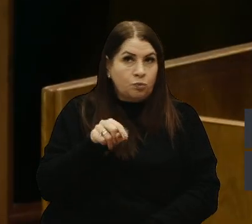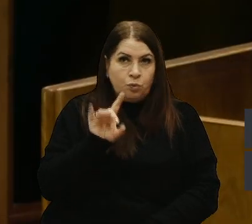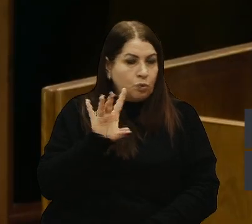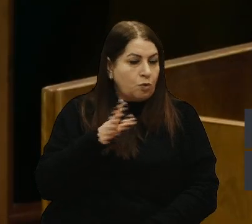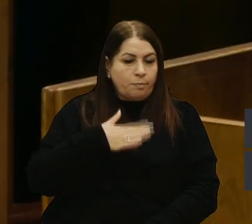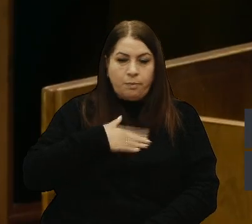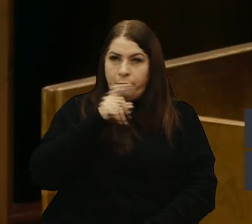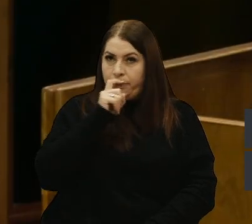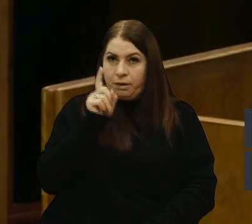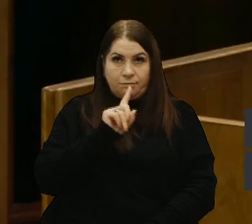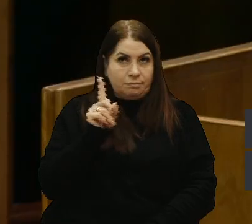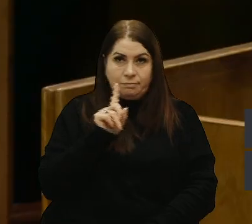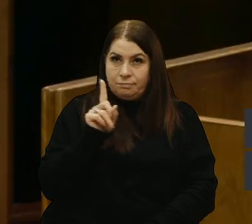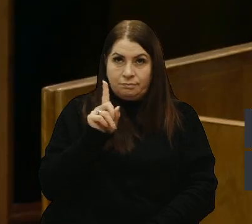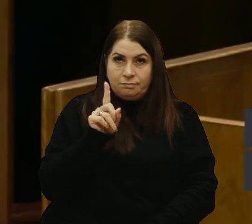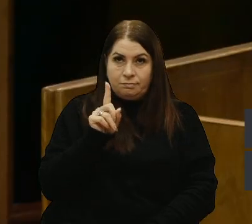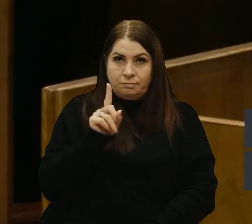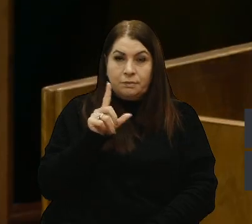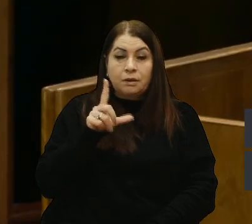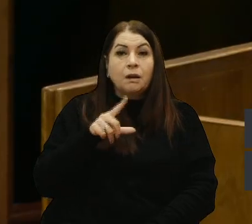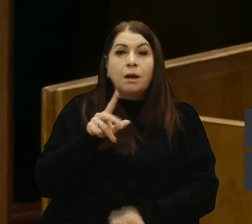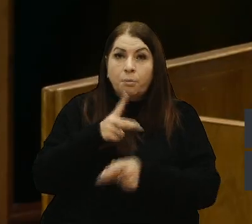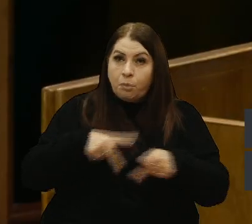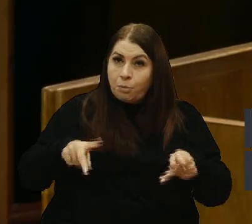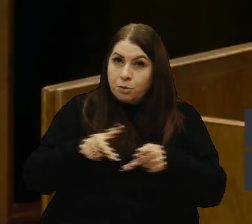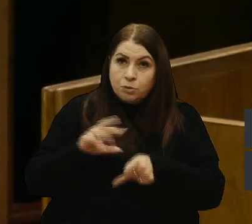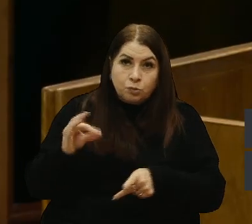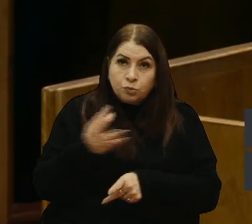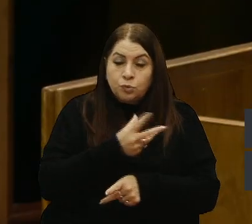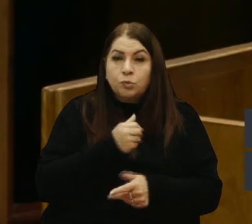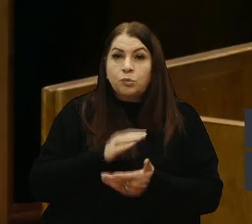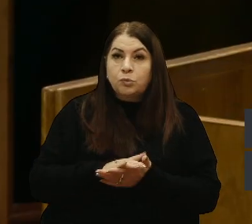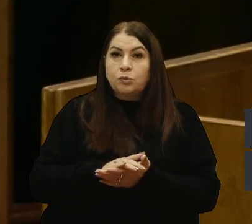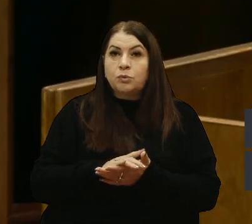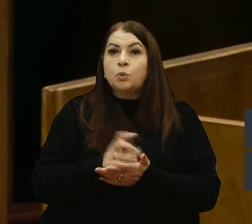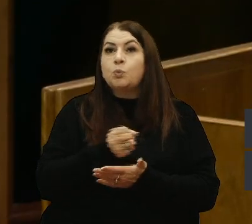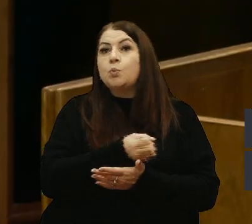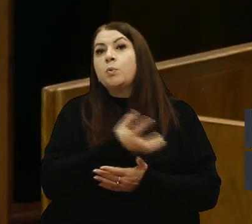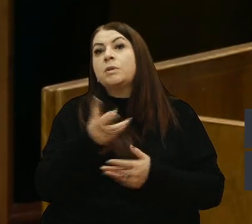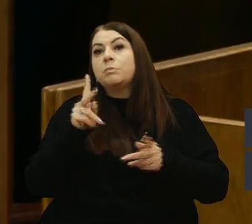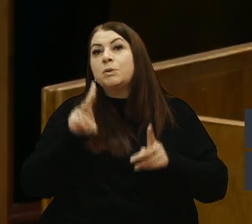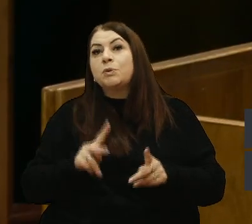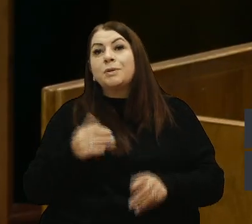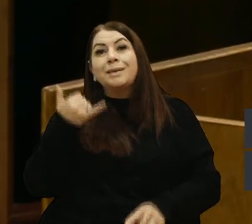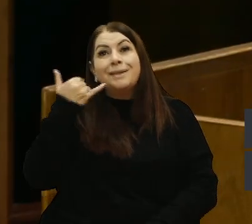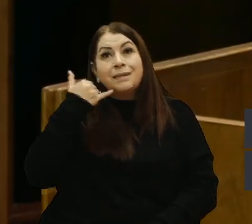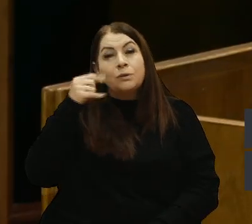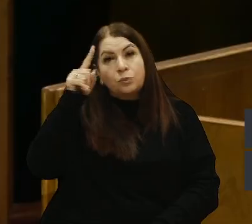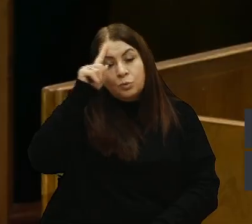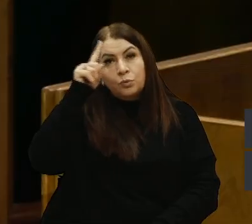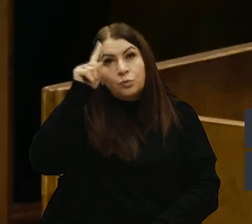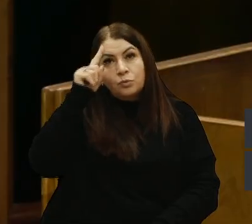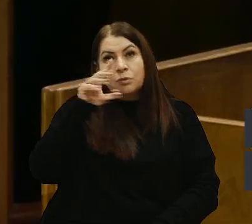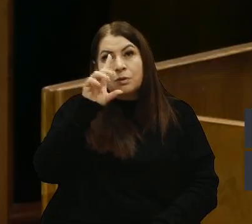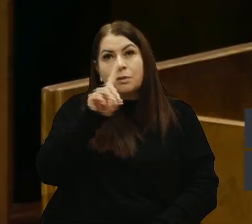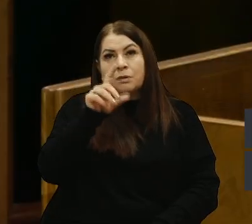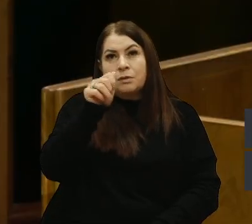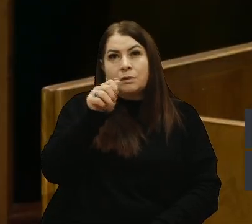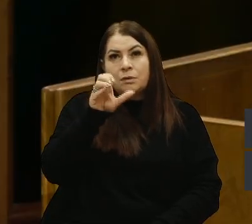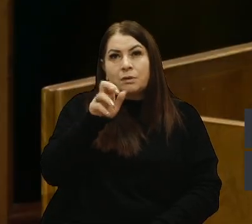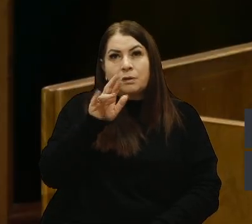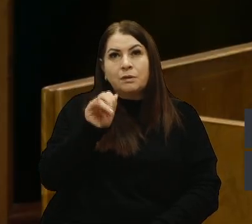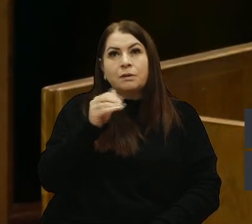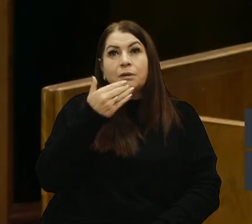meu pai. Eu garanto que a população inteira. Quantas pessoas ligam diariamente para o DACRA? Eu acho que a gente tem que fazer um